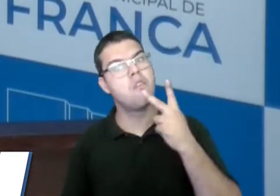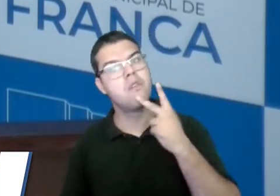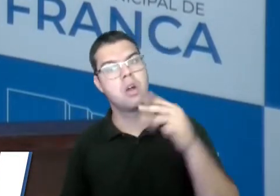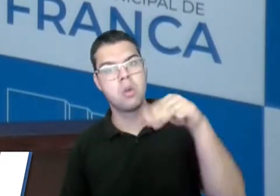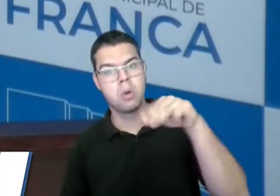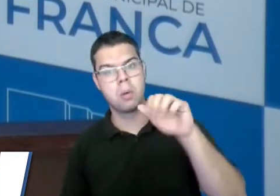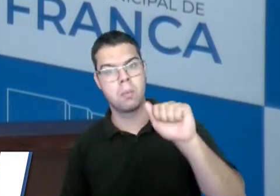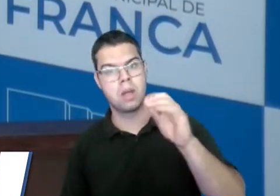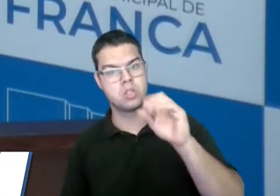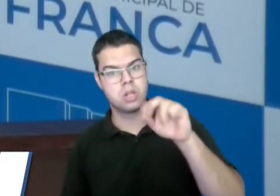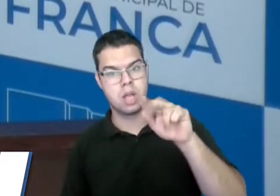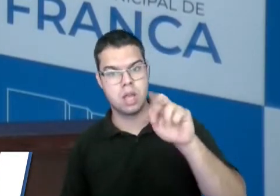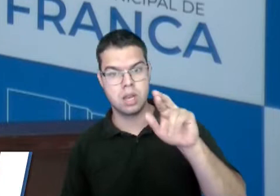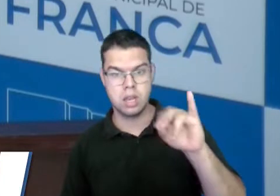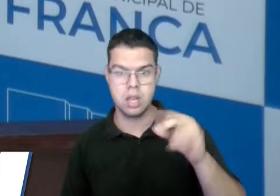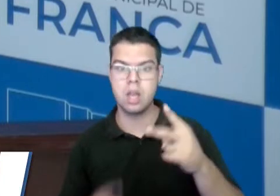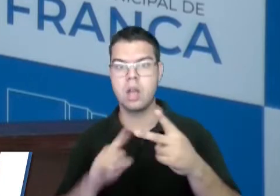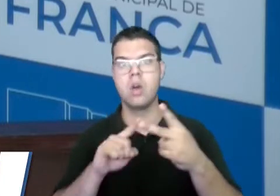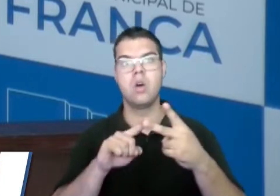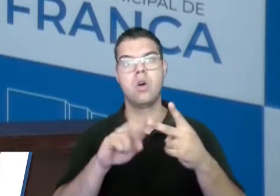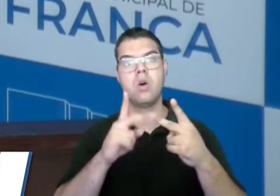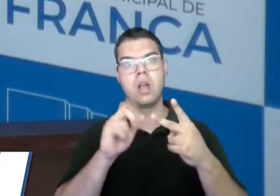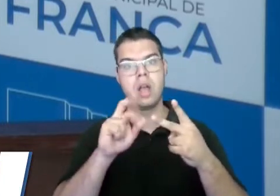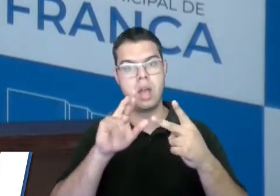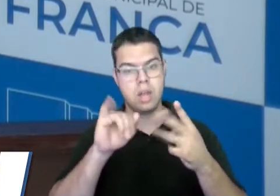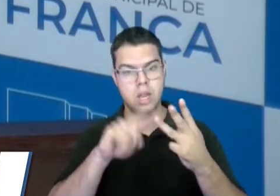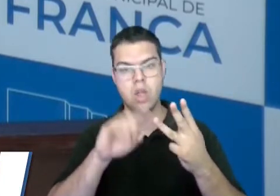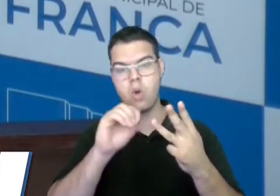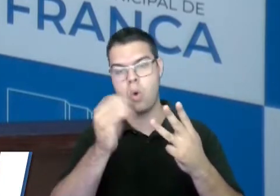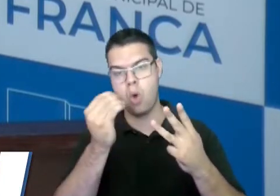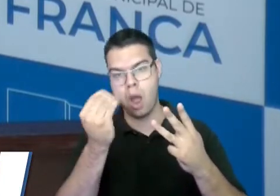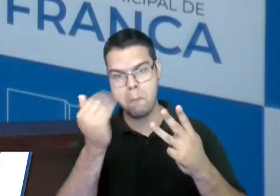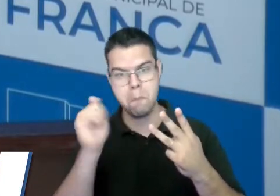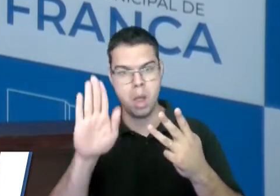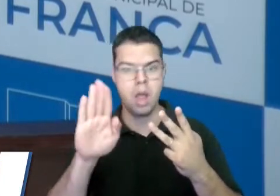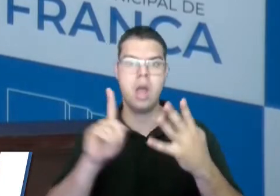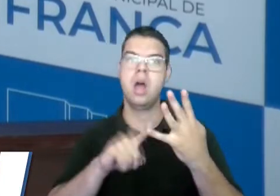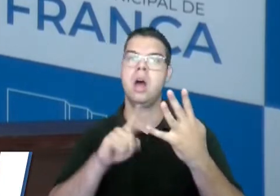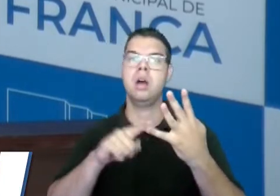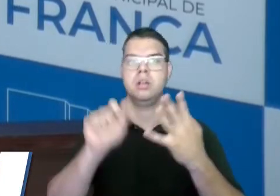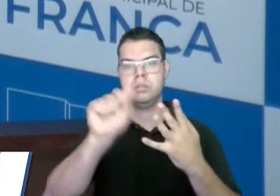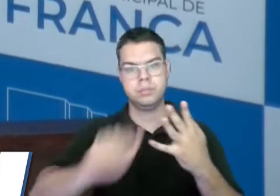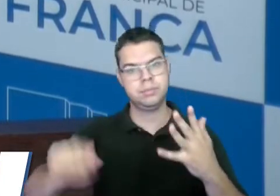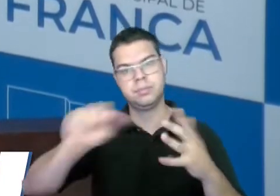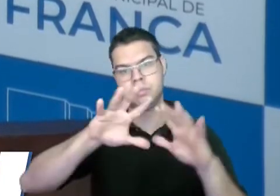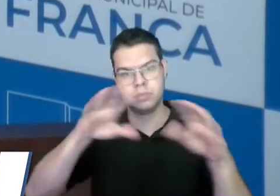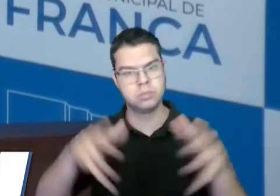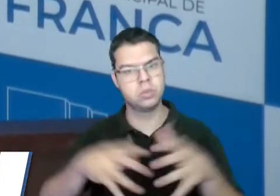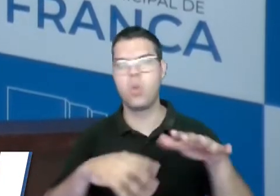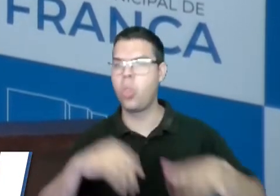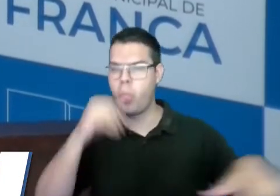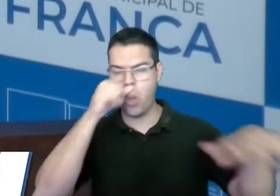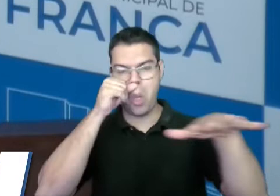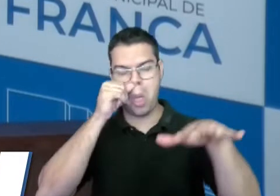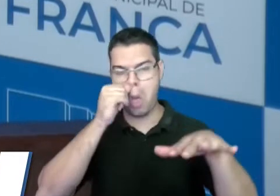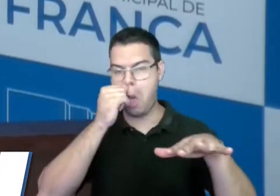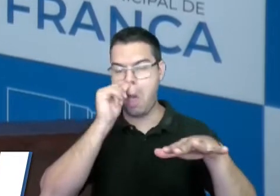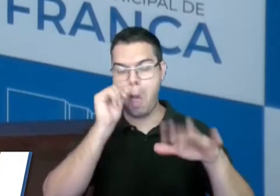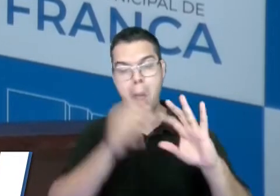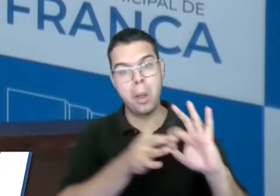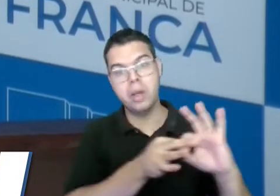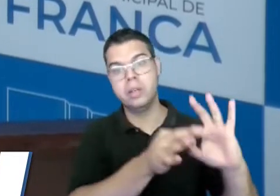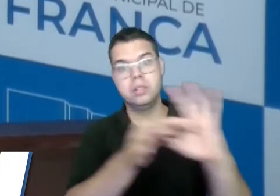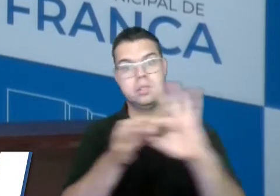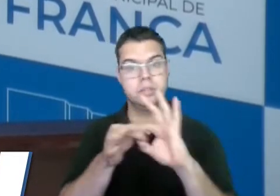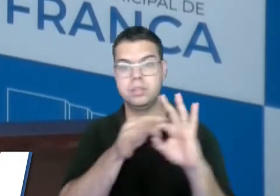OAB, os sindicatos rurais, associações comerciais, todos na união em pró do